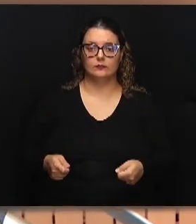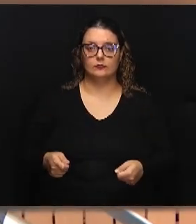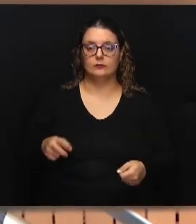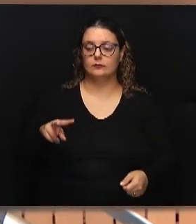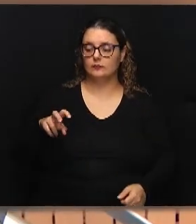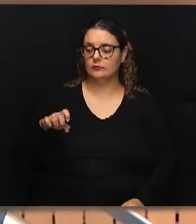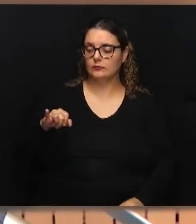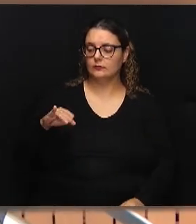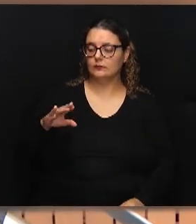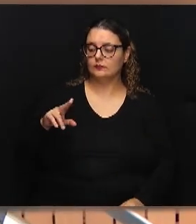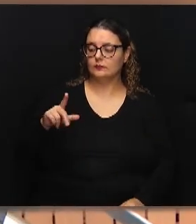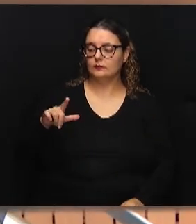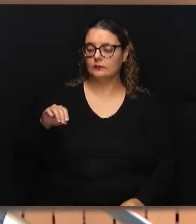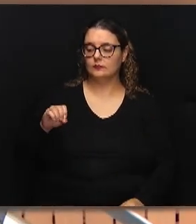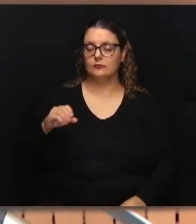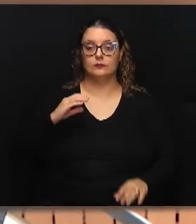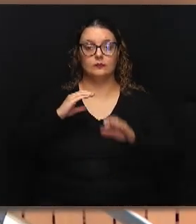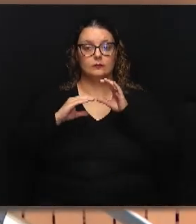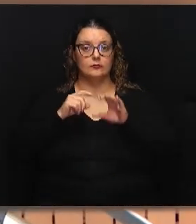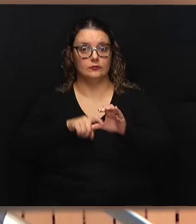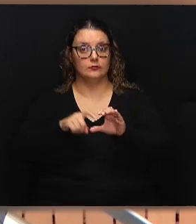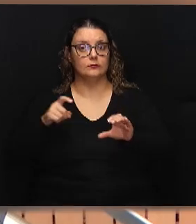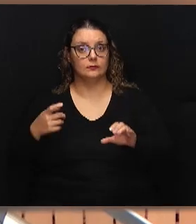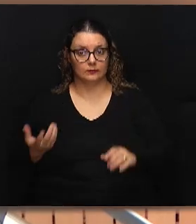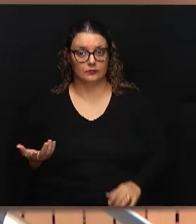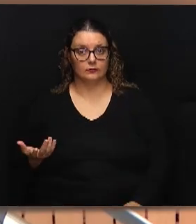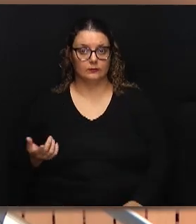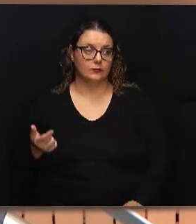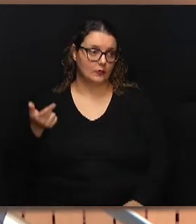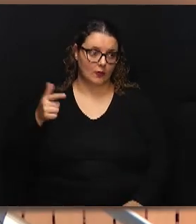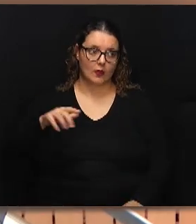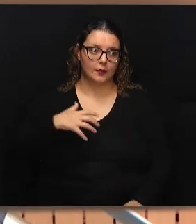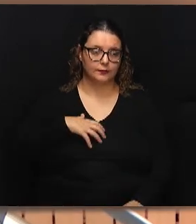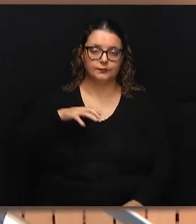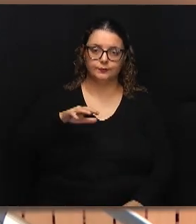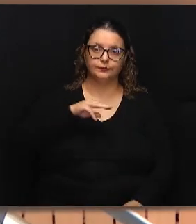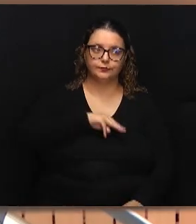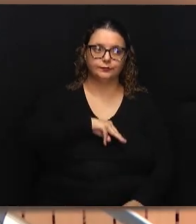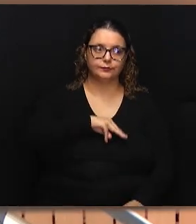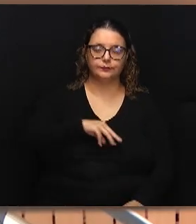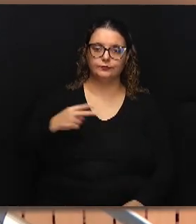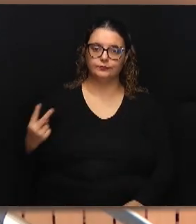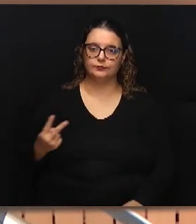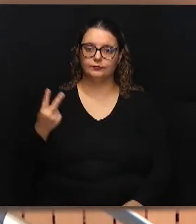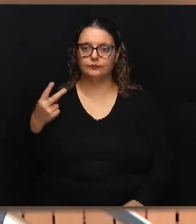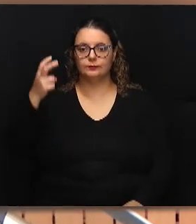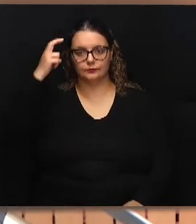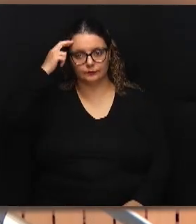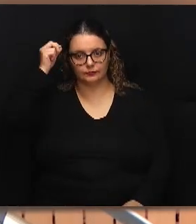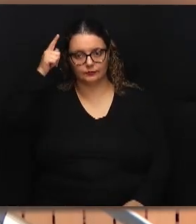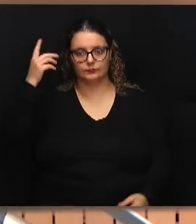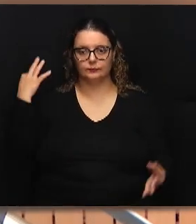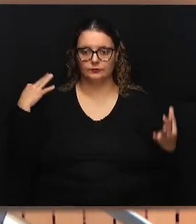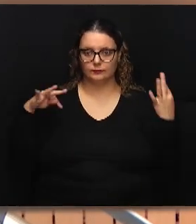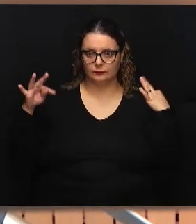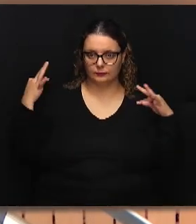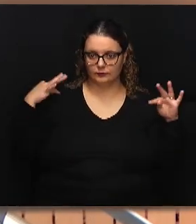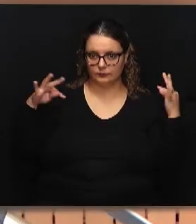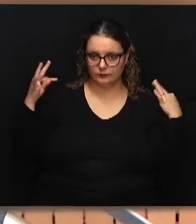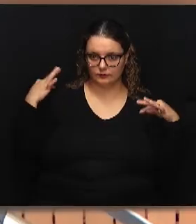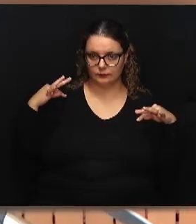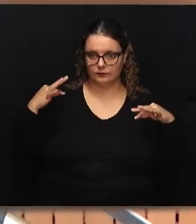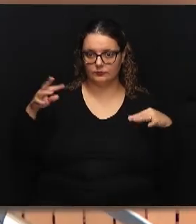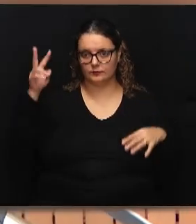comunicação independente e continua com a sua missão de valorizar a cultura, o turismo e a história